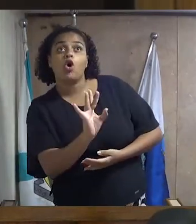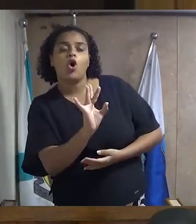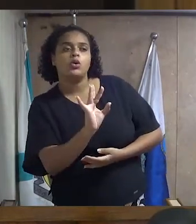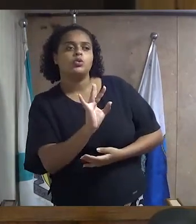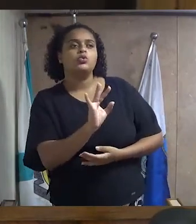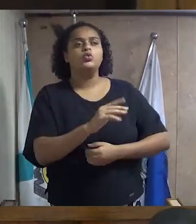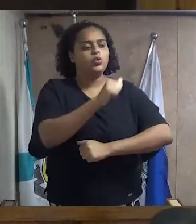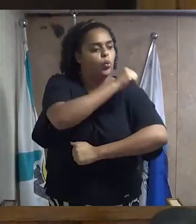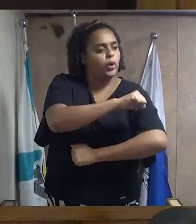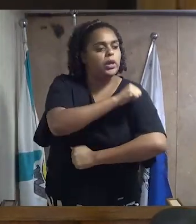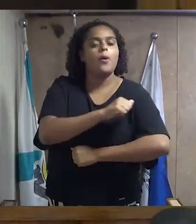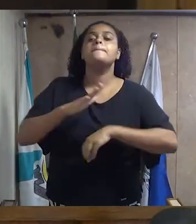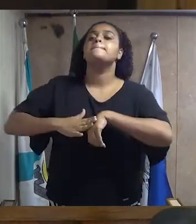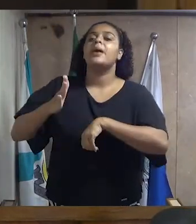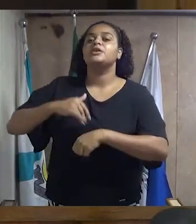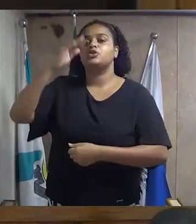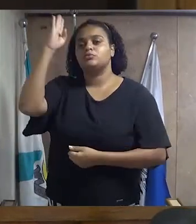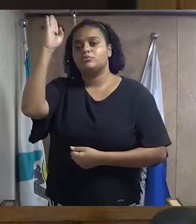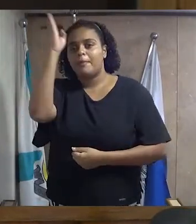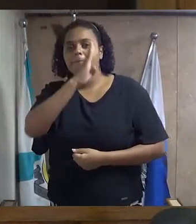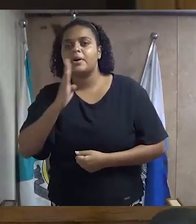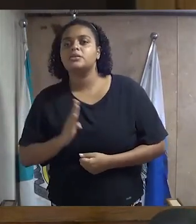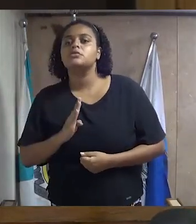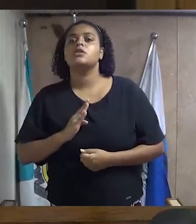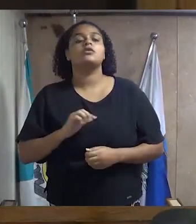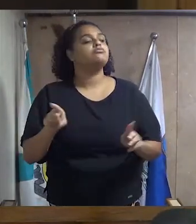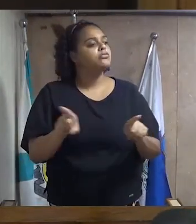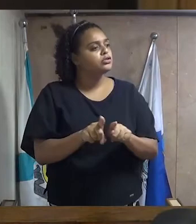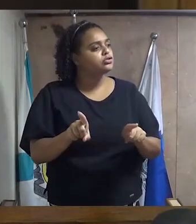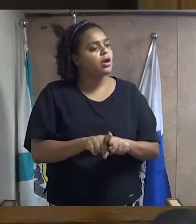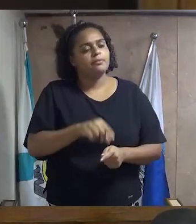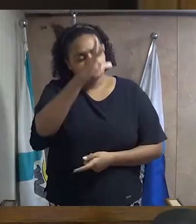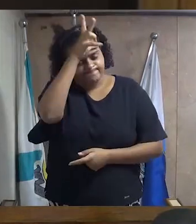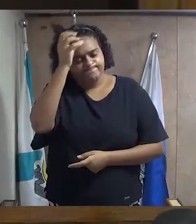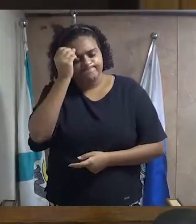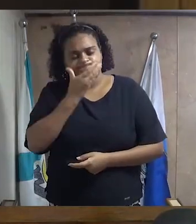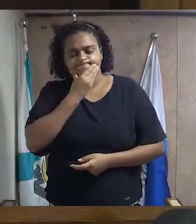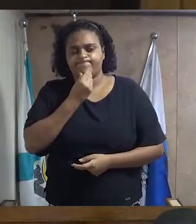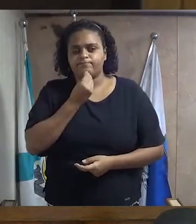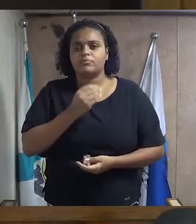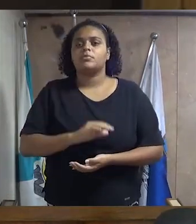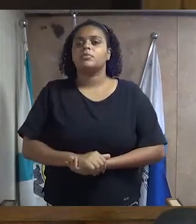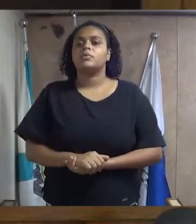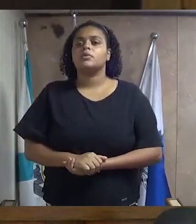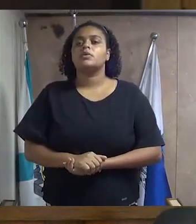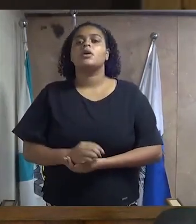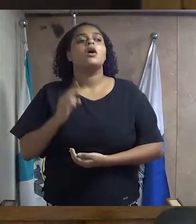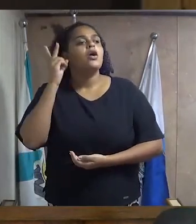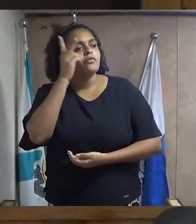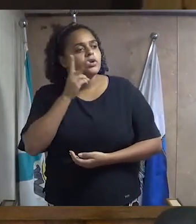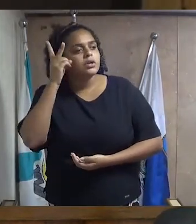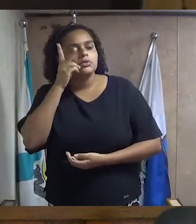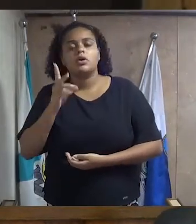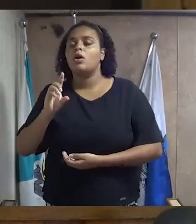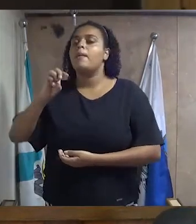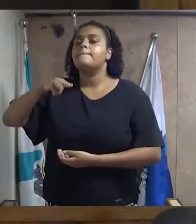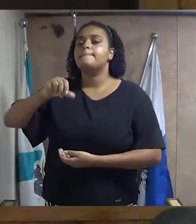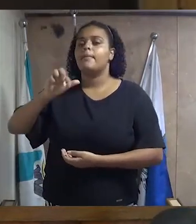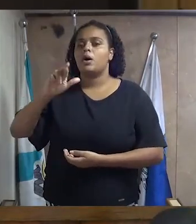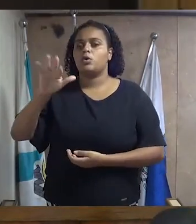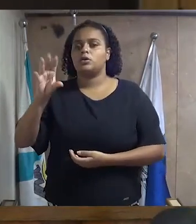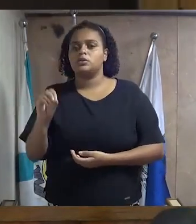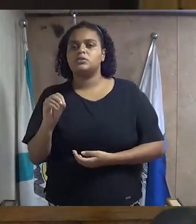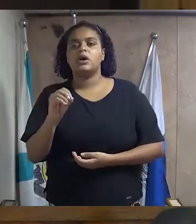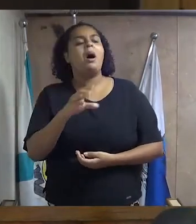do Brasil, porque nós temos um prefeito fazedor à frente. Como o vereador Dr. Maurício bem disse, nossos